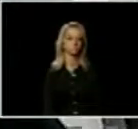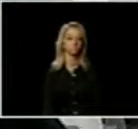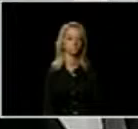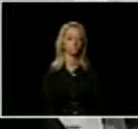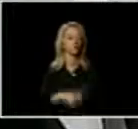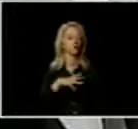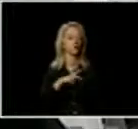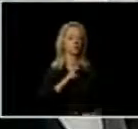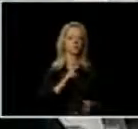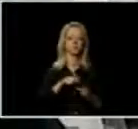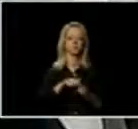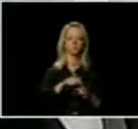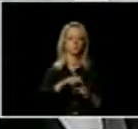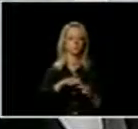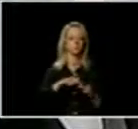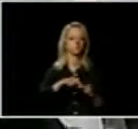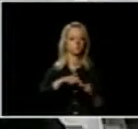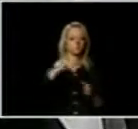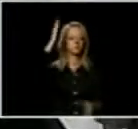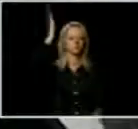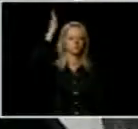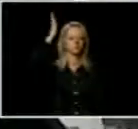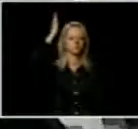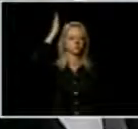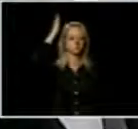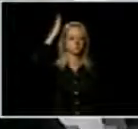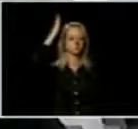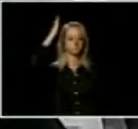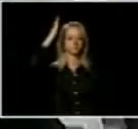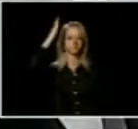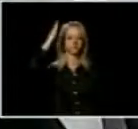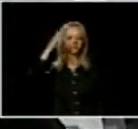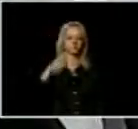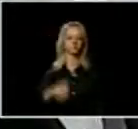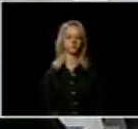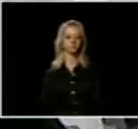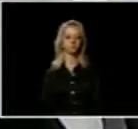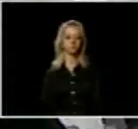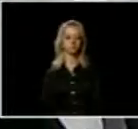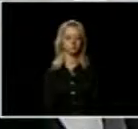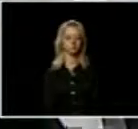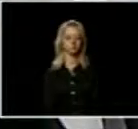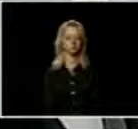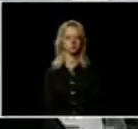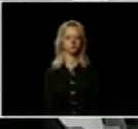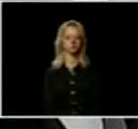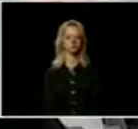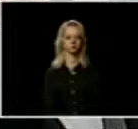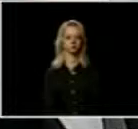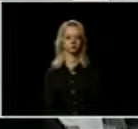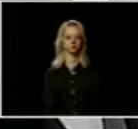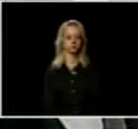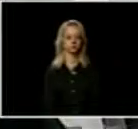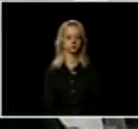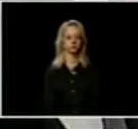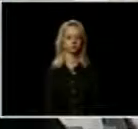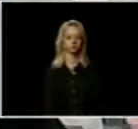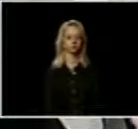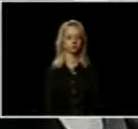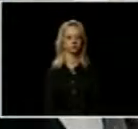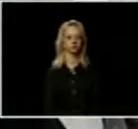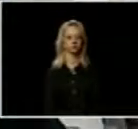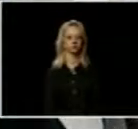sou paulistano de nascença, mas tenho Taubaté como a minha cidade natal. Fui criado